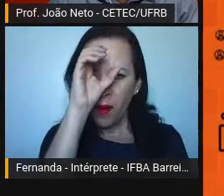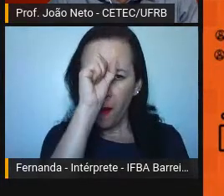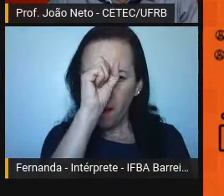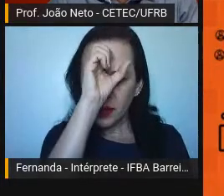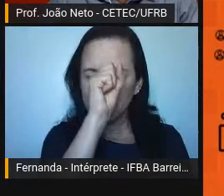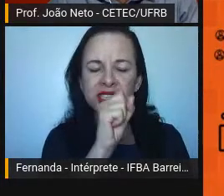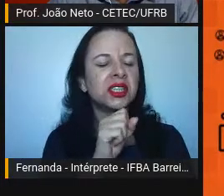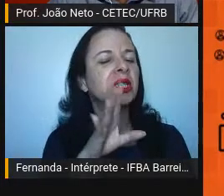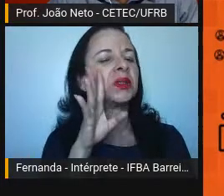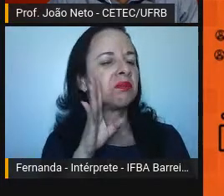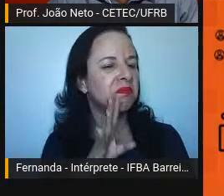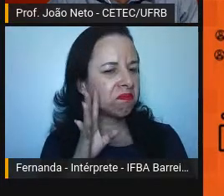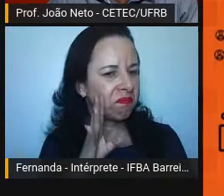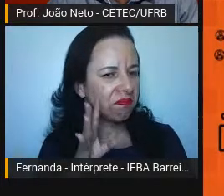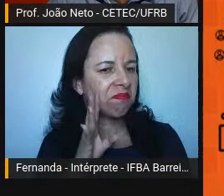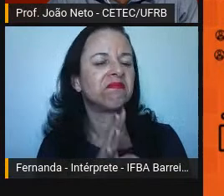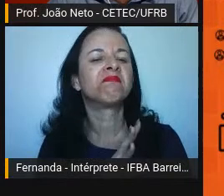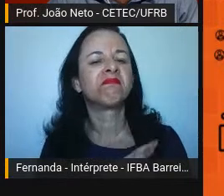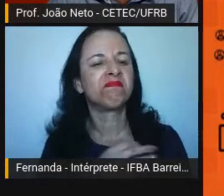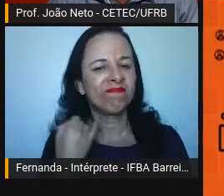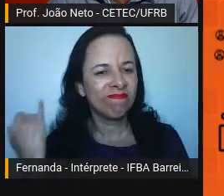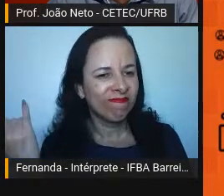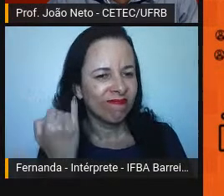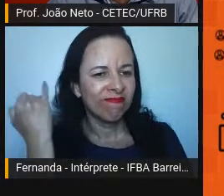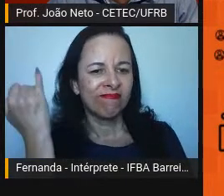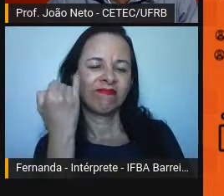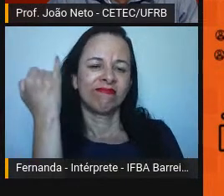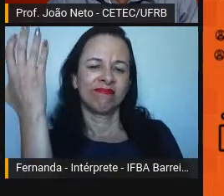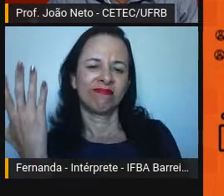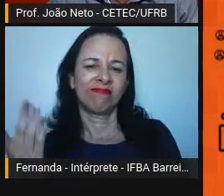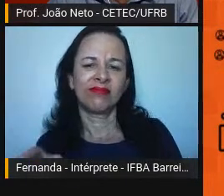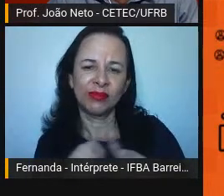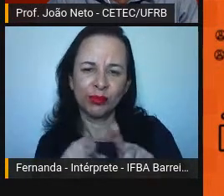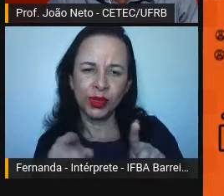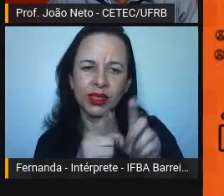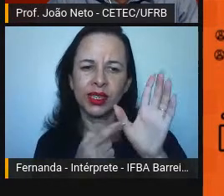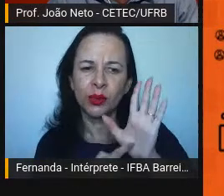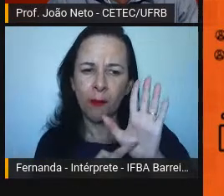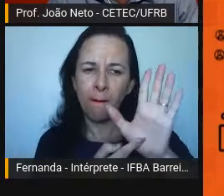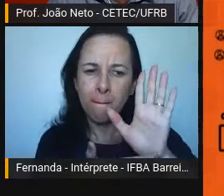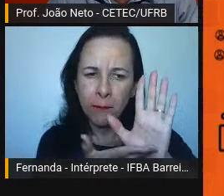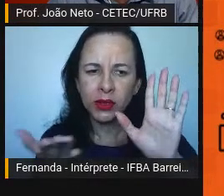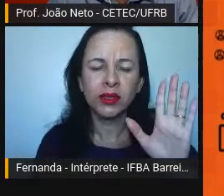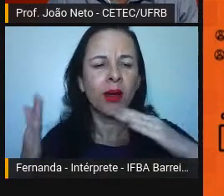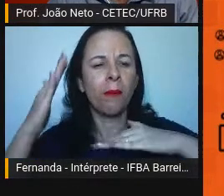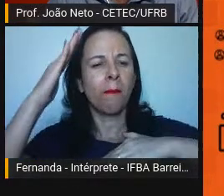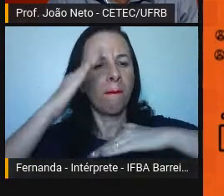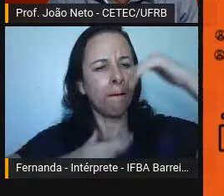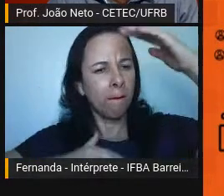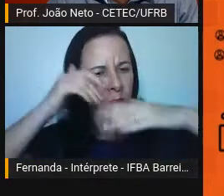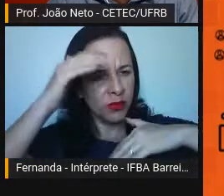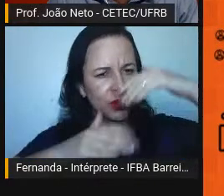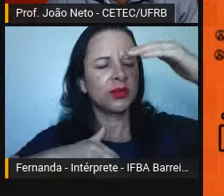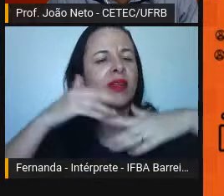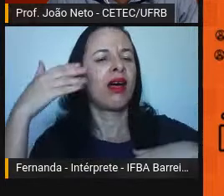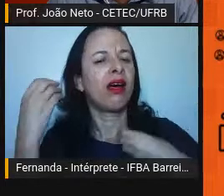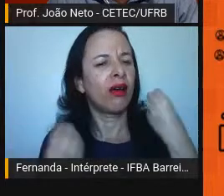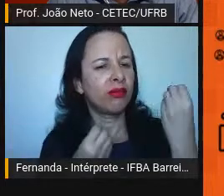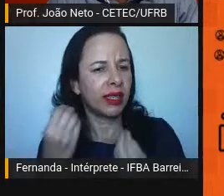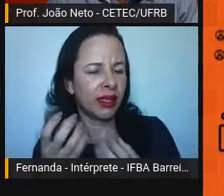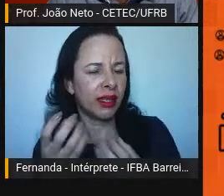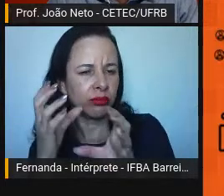isso interessante eu quero eu quero mostrar para vocês que também como um profissional da área de exatas atuando